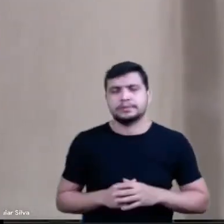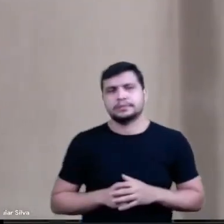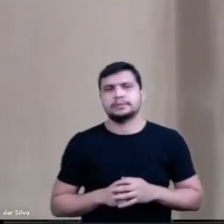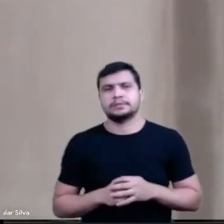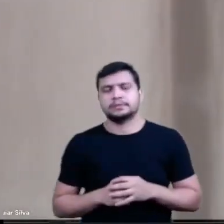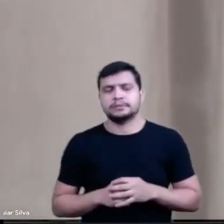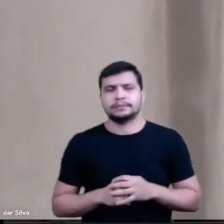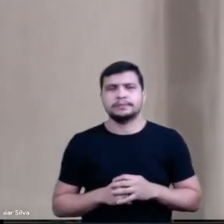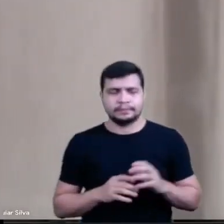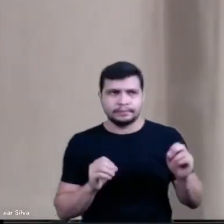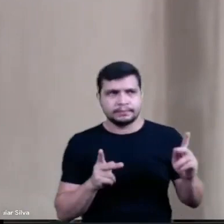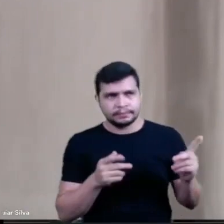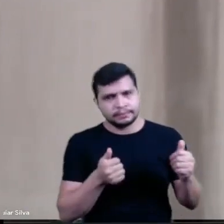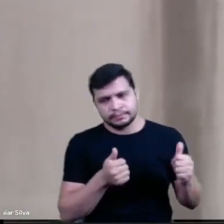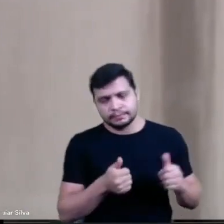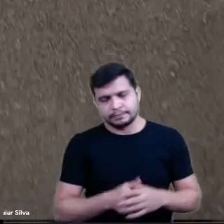Tá.